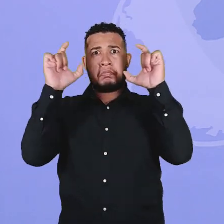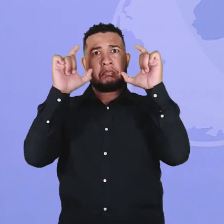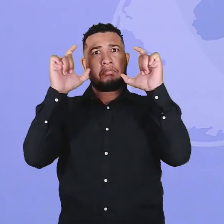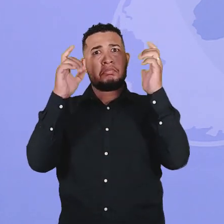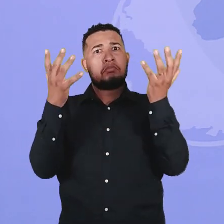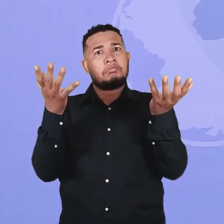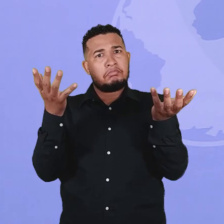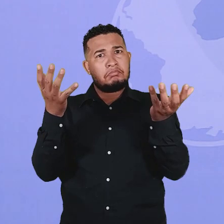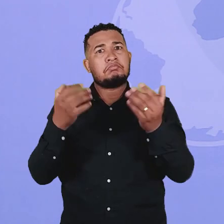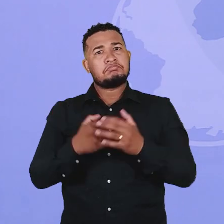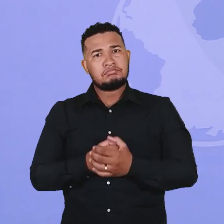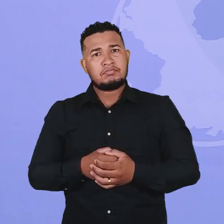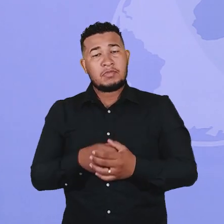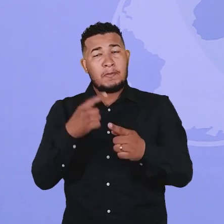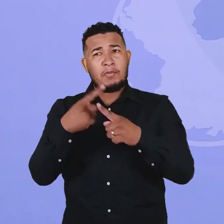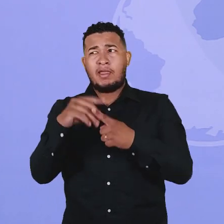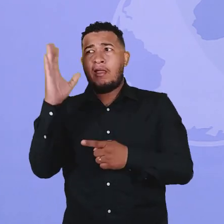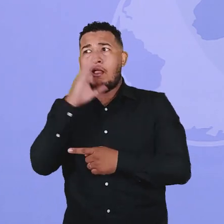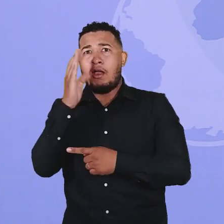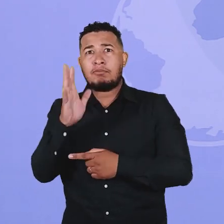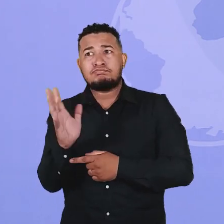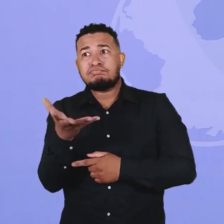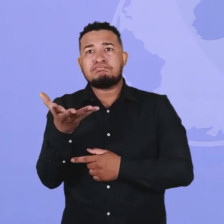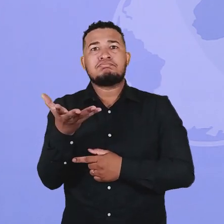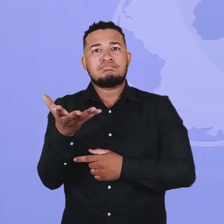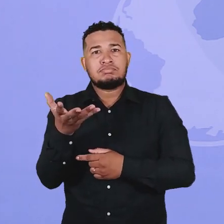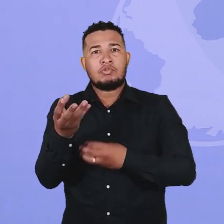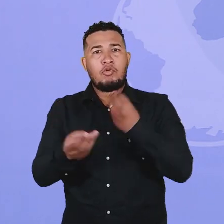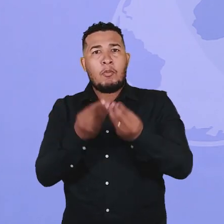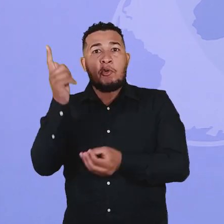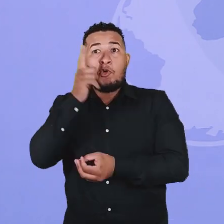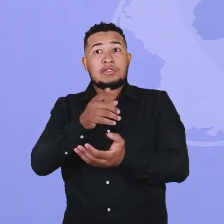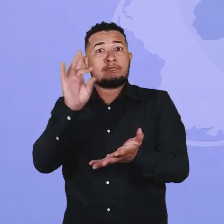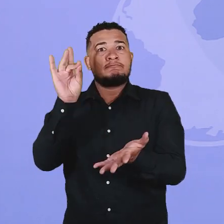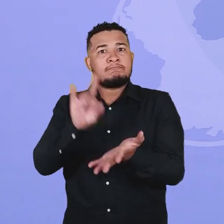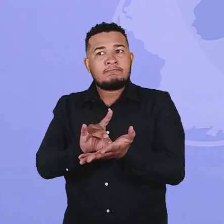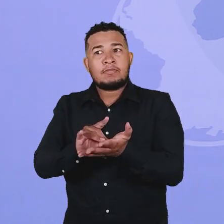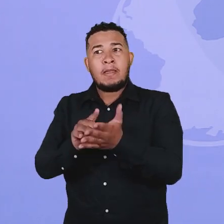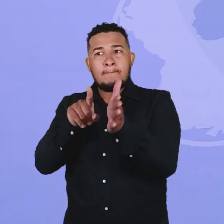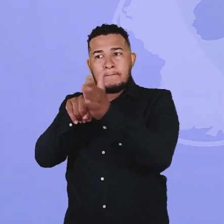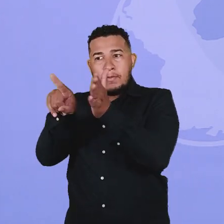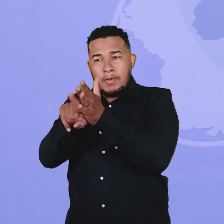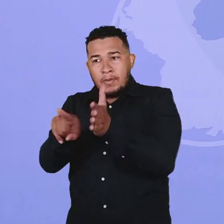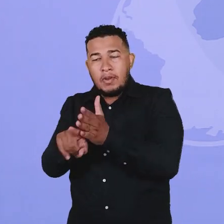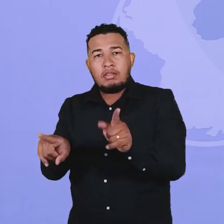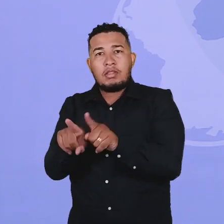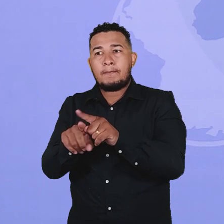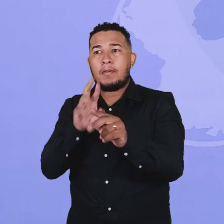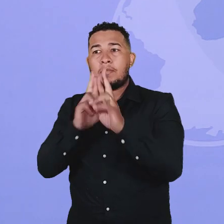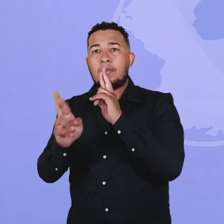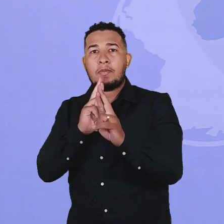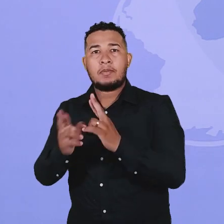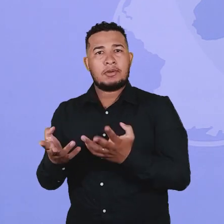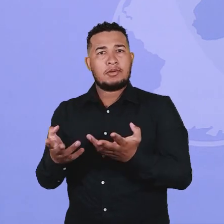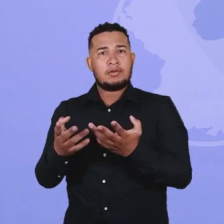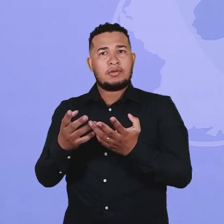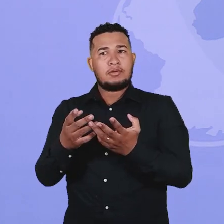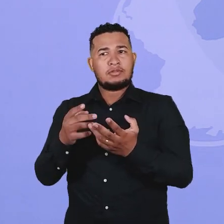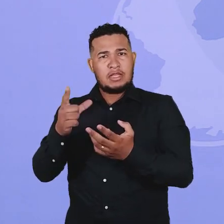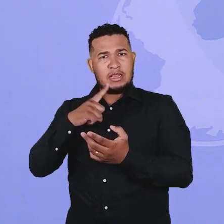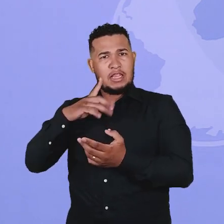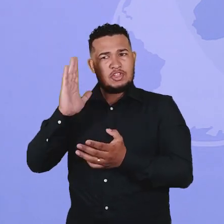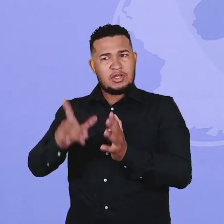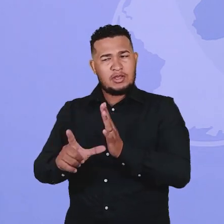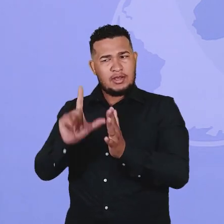me chamou a atenção. Por que tão rápido essa aluna conseguiu ter acesso às perguntas e às respostas? Será que